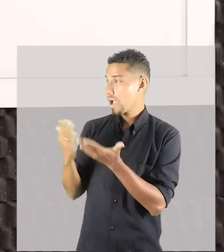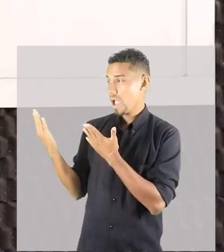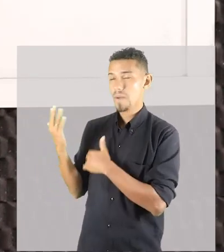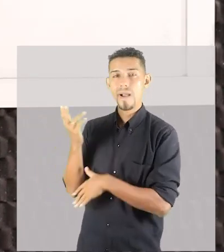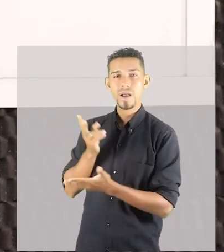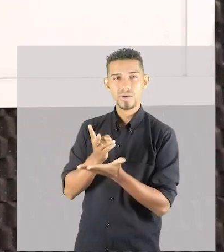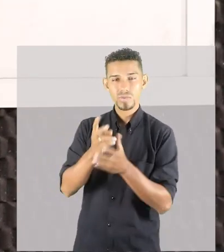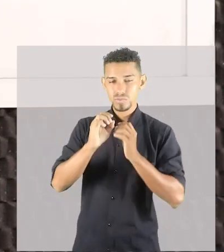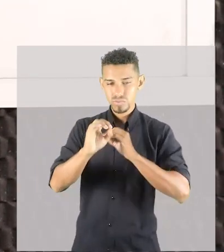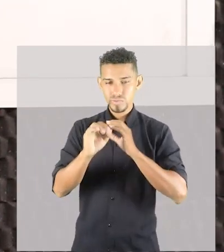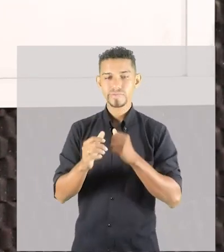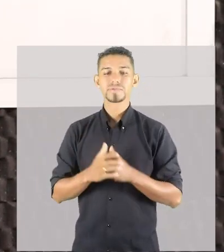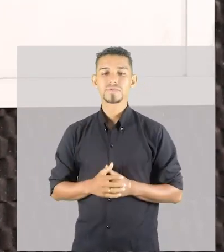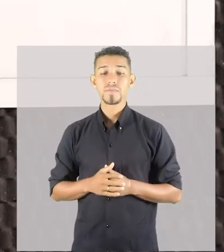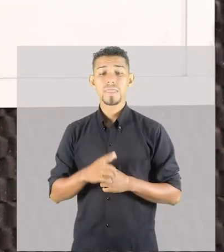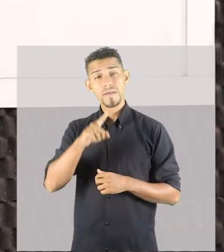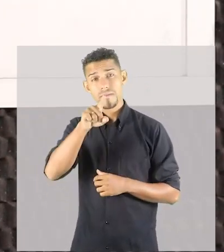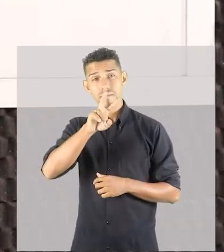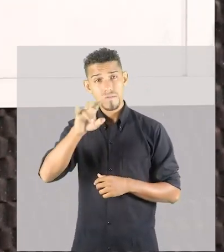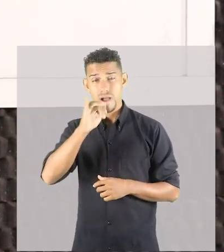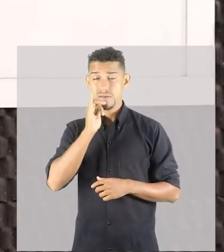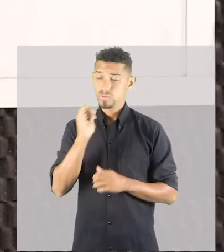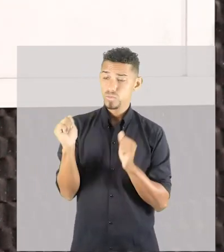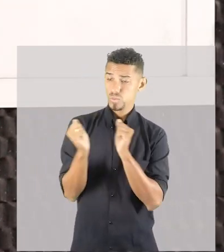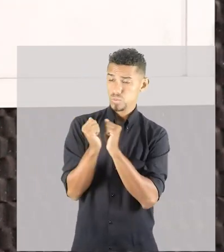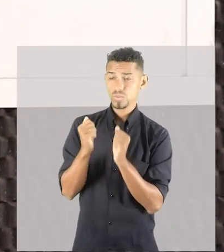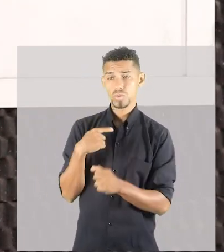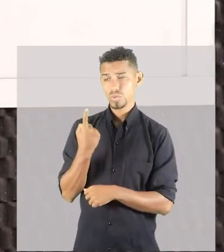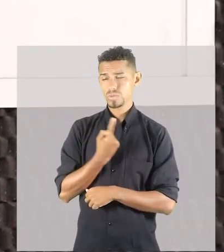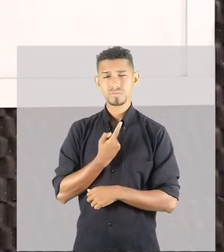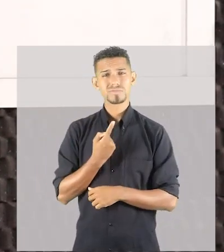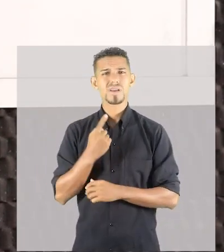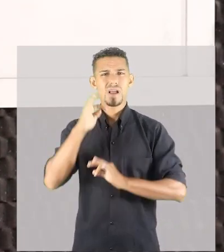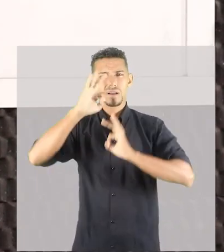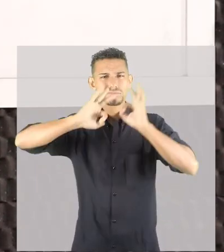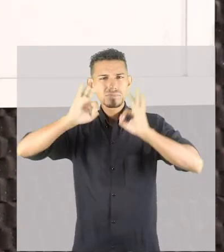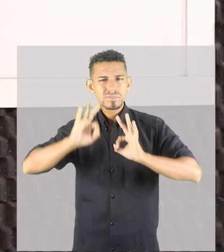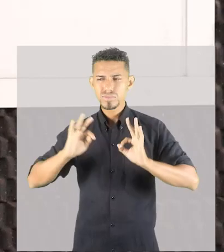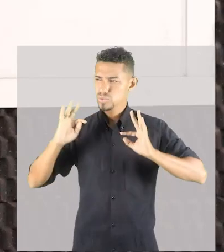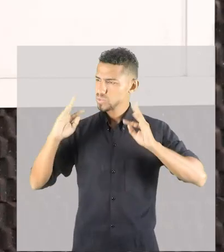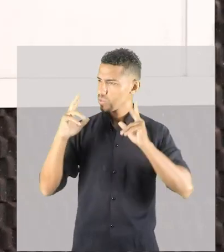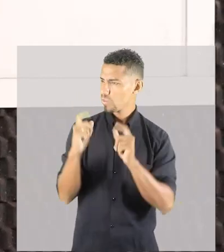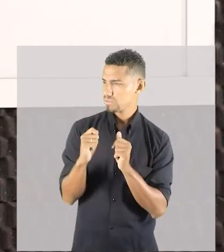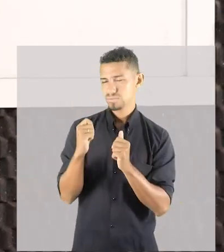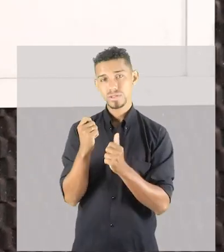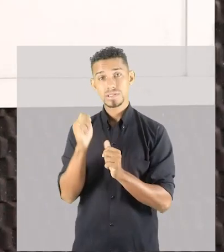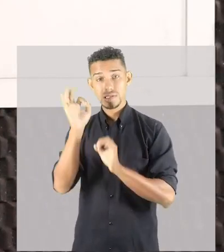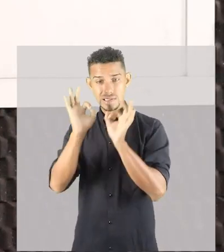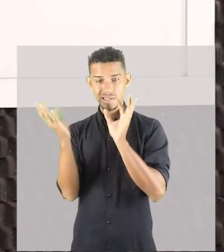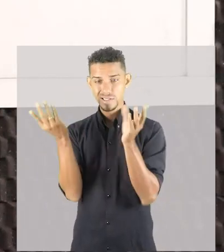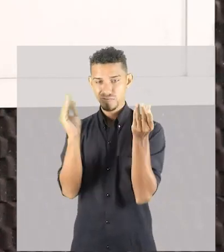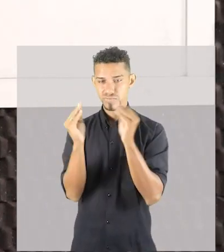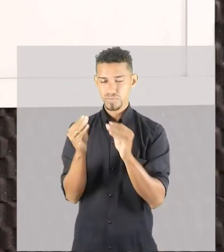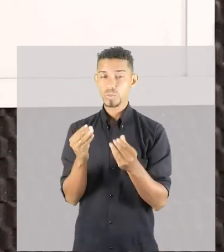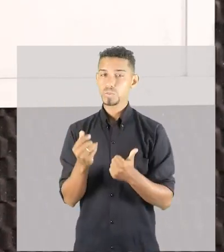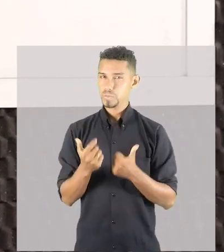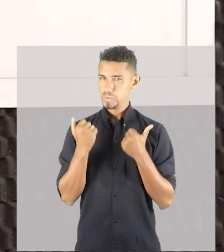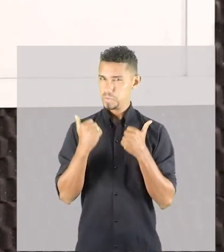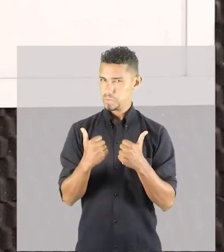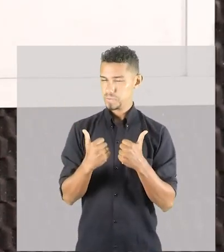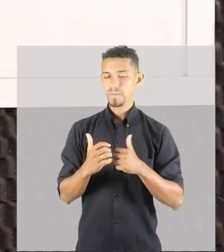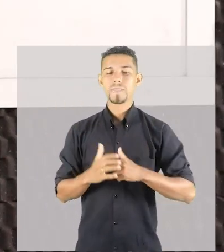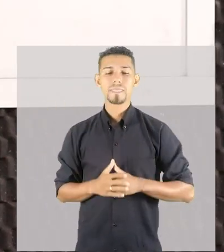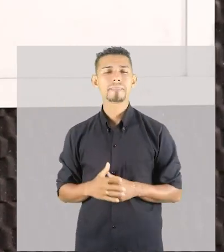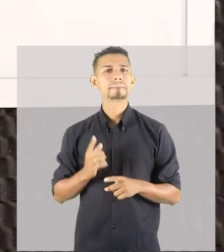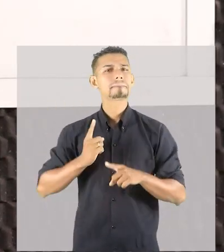continuar. E você vai, juntamente comigo, realizar todo esse cruzamento que eu coloquei aqui, tá certo?